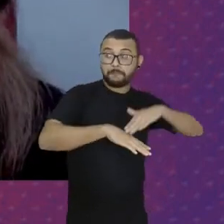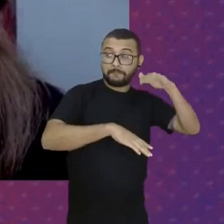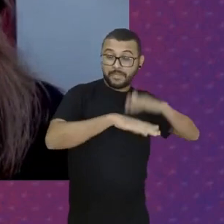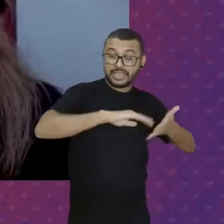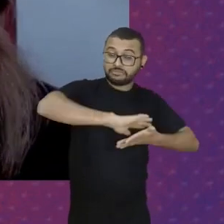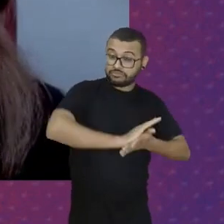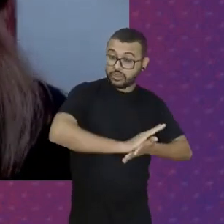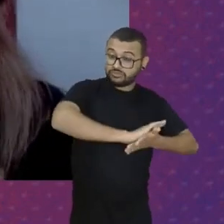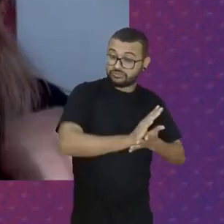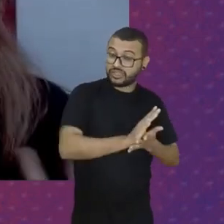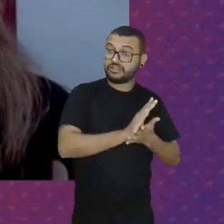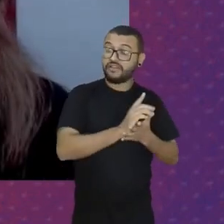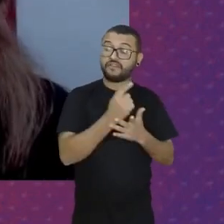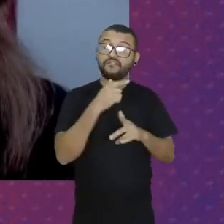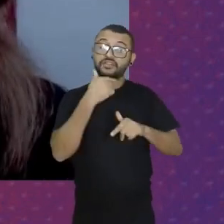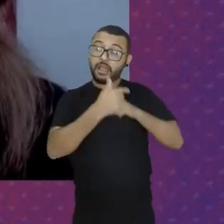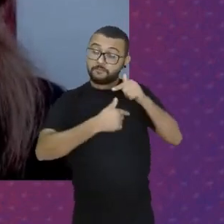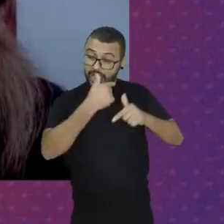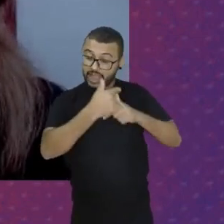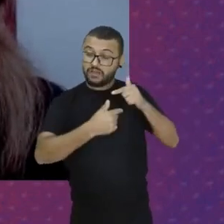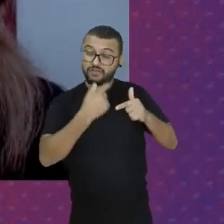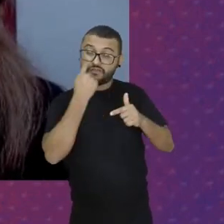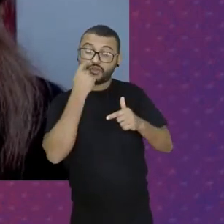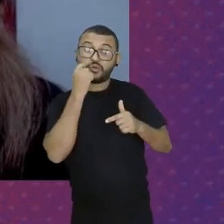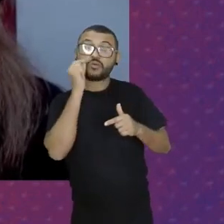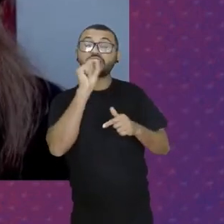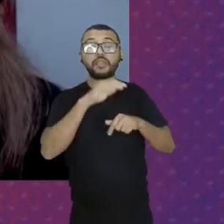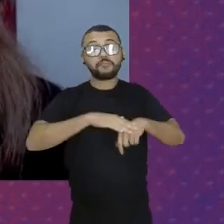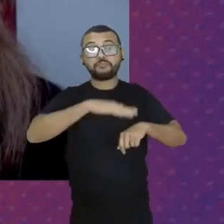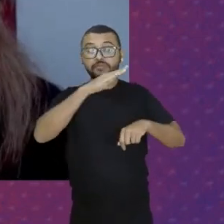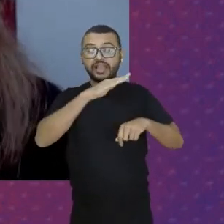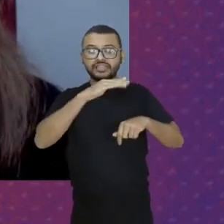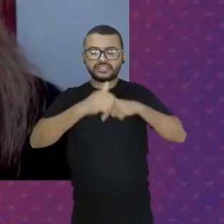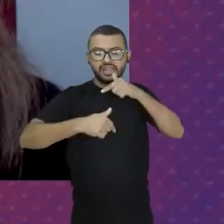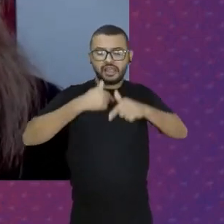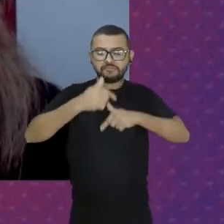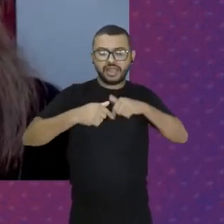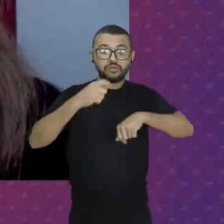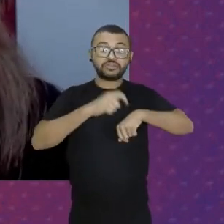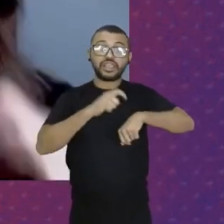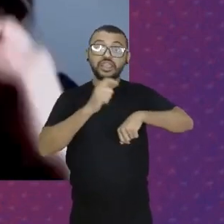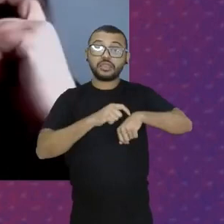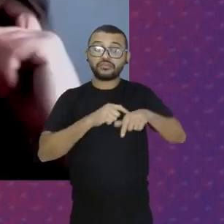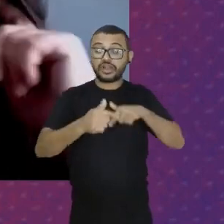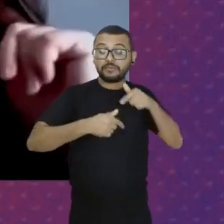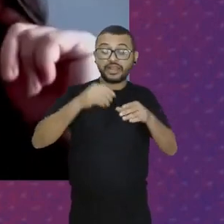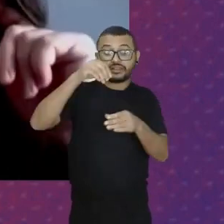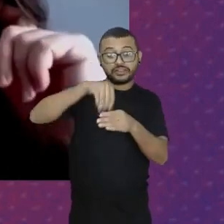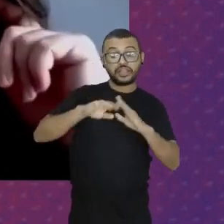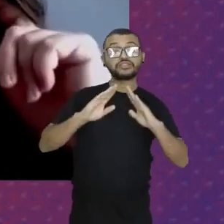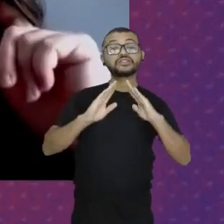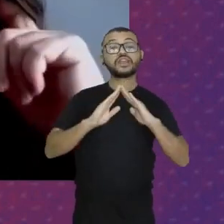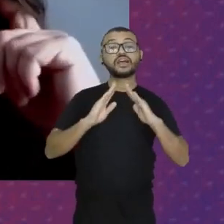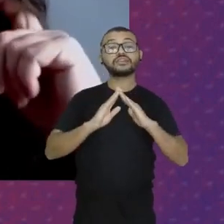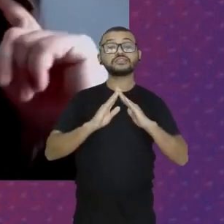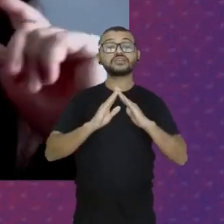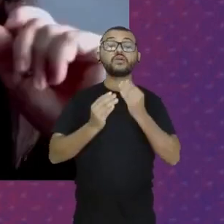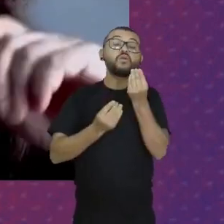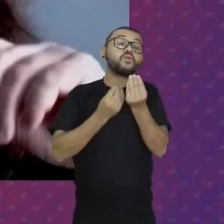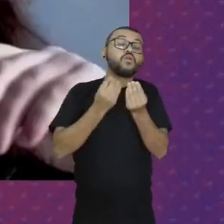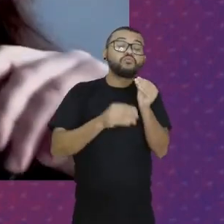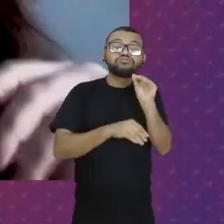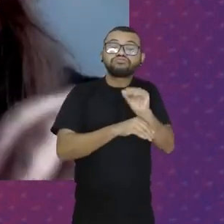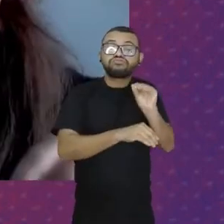para essa jornada de trabalho, do trabalho doméstico, do tempo dedicado para o trabalho doméstico e de